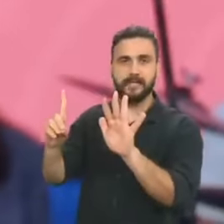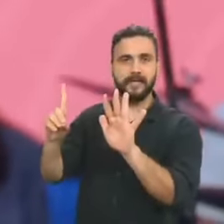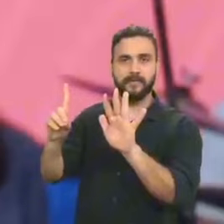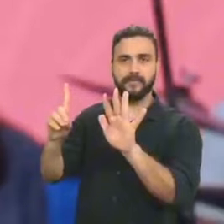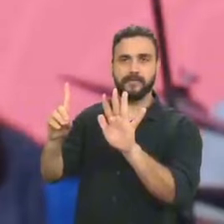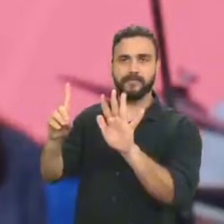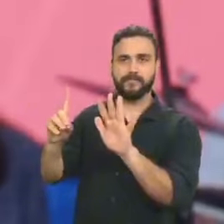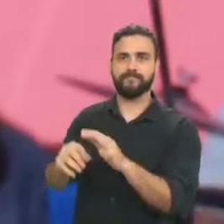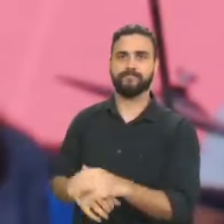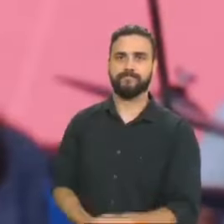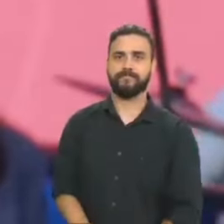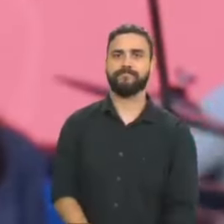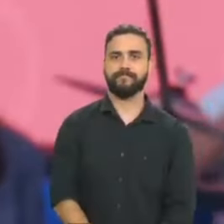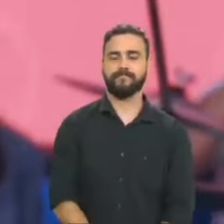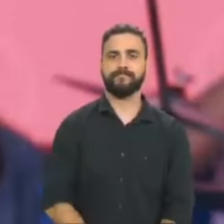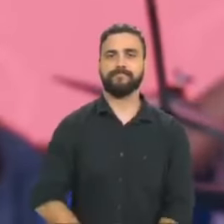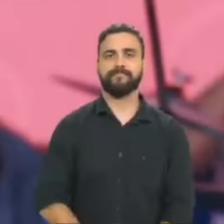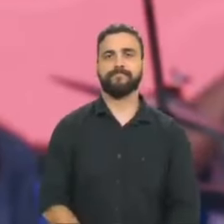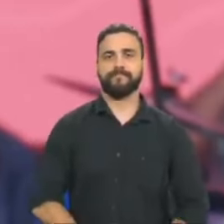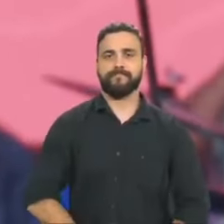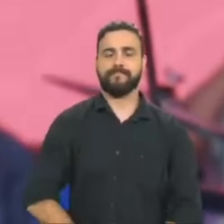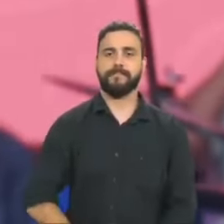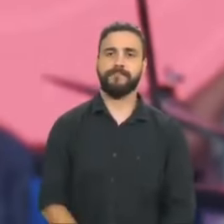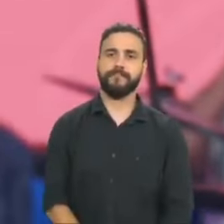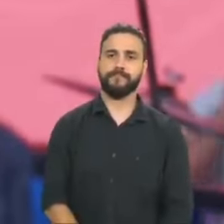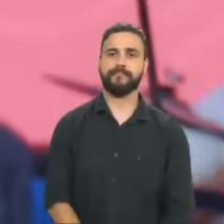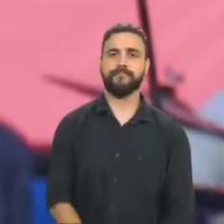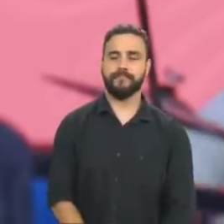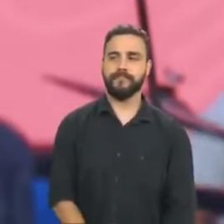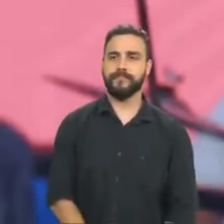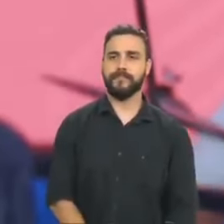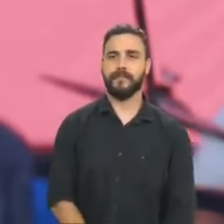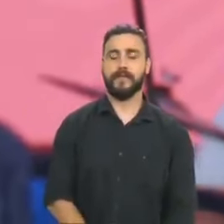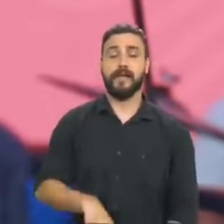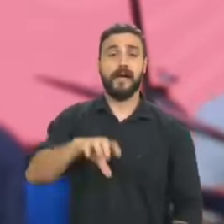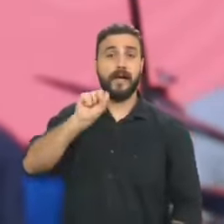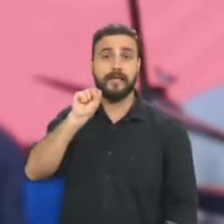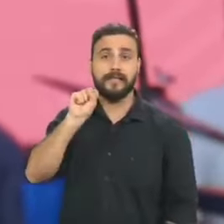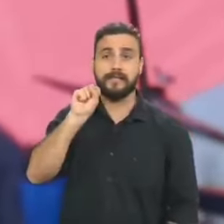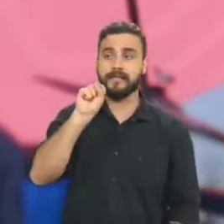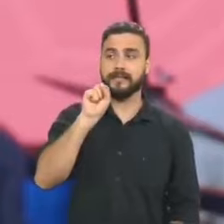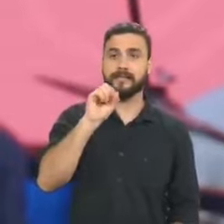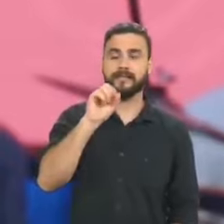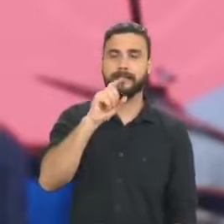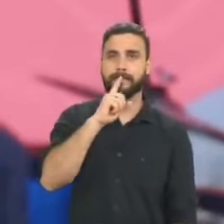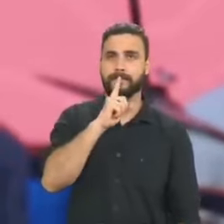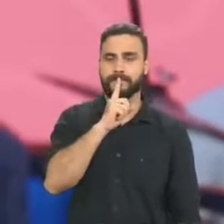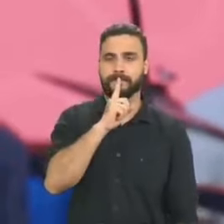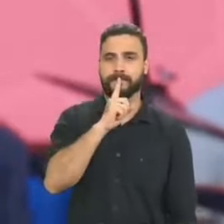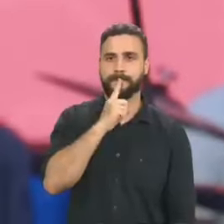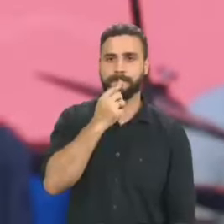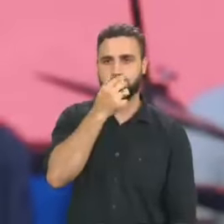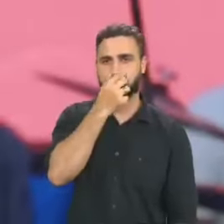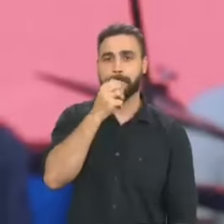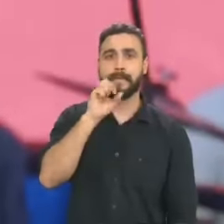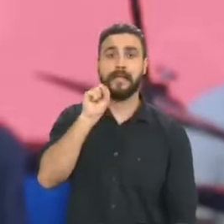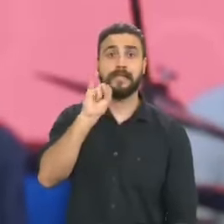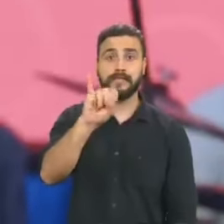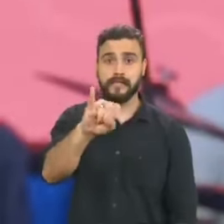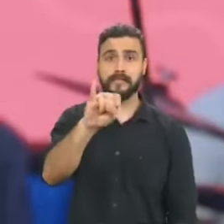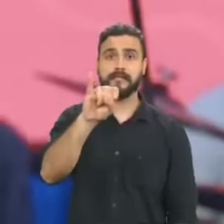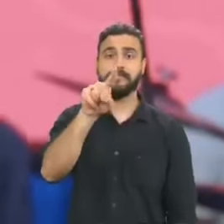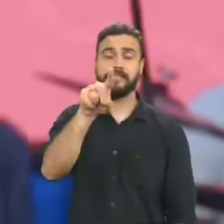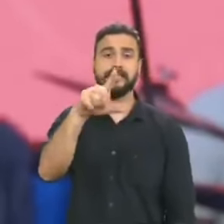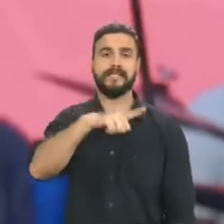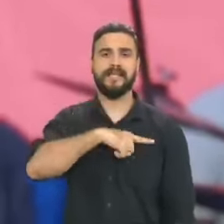a gente. Manda aqui para o Povos e Línguas, para o Last Call, os vídeos mais assim que você falar, Breno, olha isso aqui. E a gente